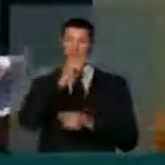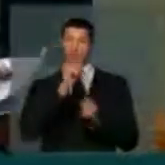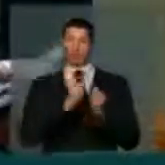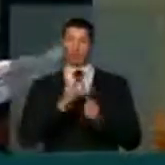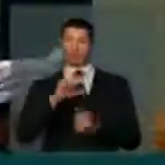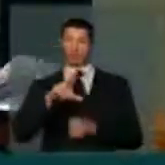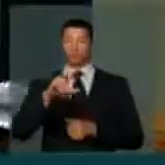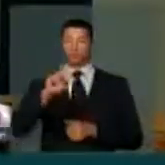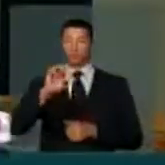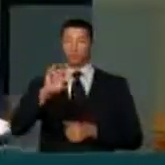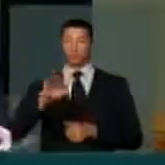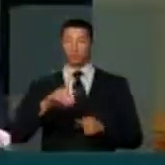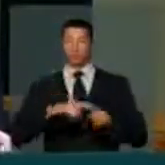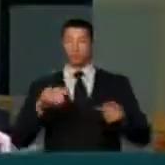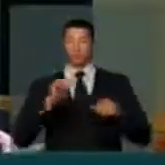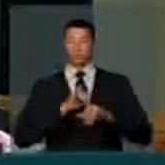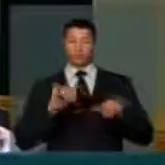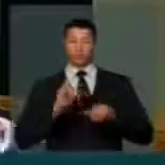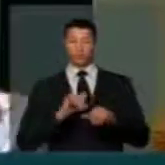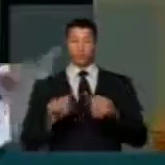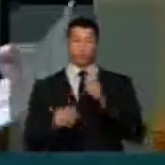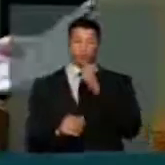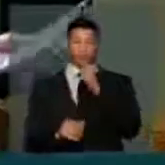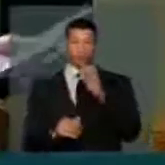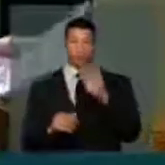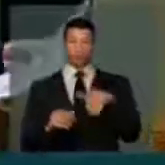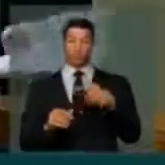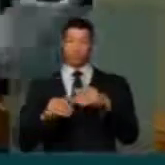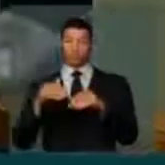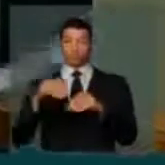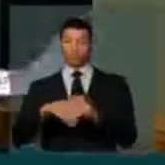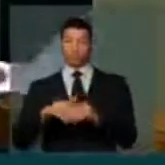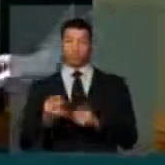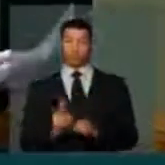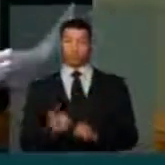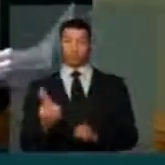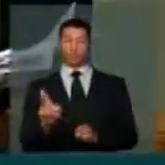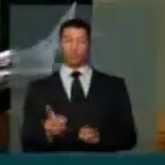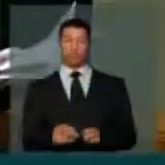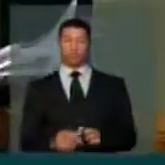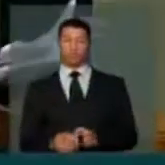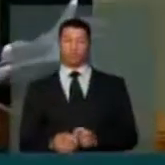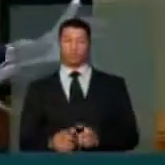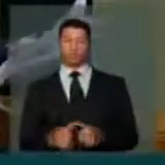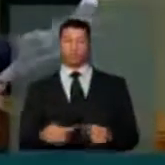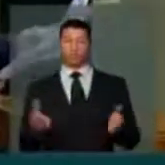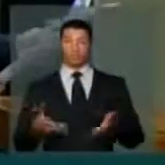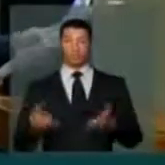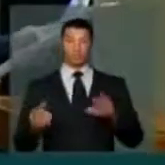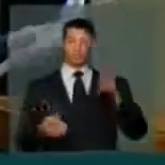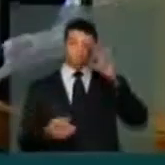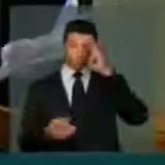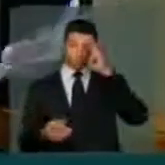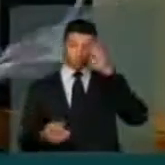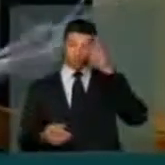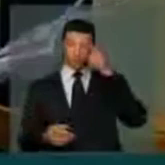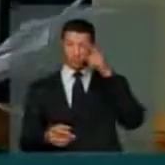custo. Mas as notícias negativas pós-eleição continuam. Está aí hoje, terça-feira,